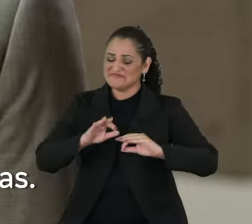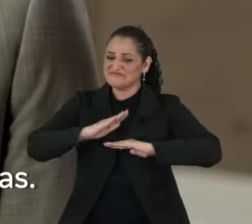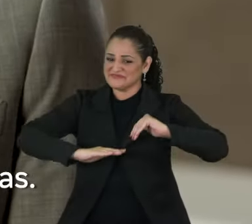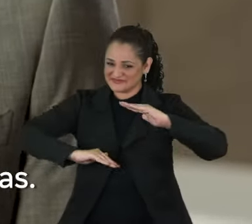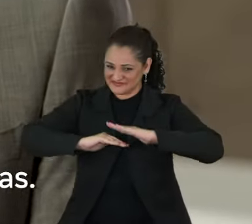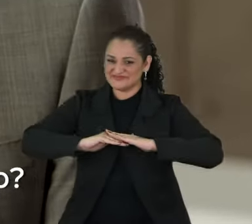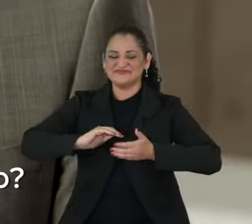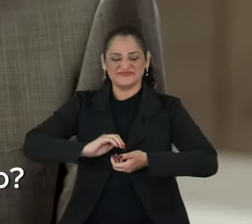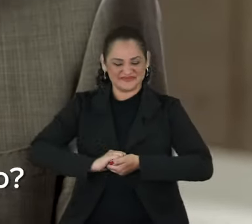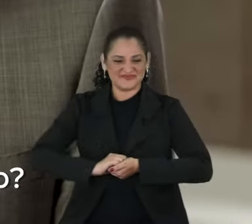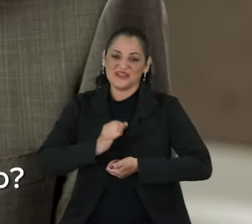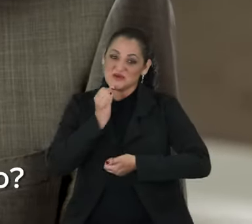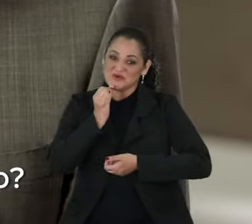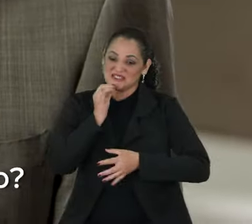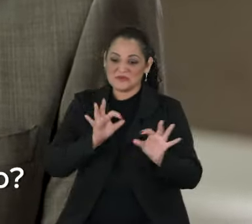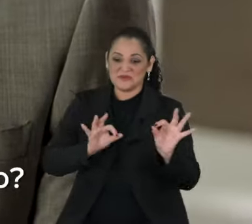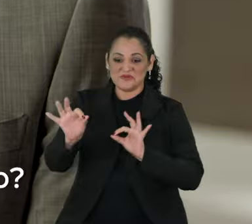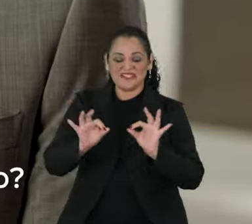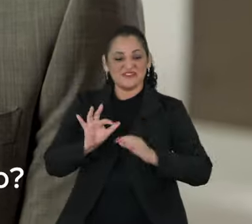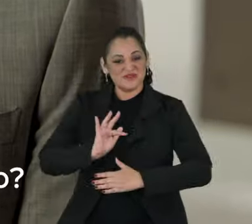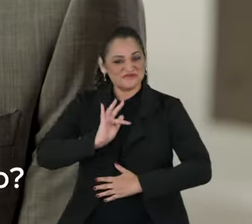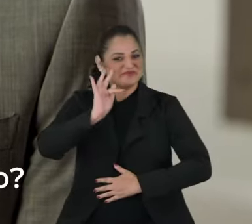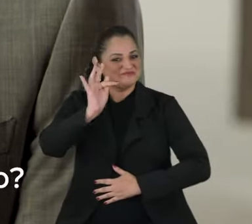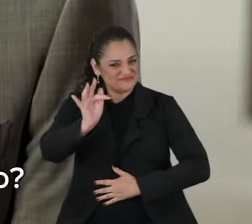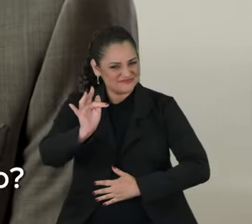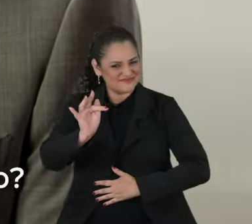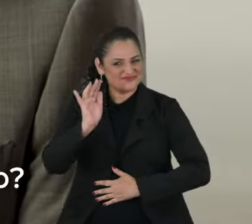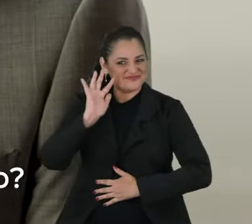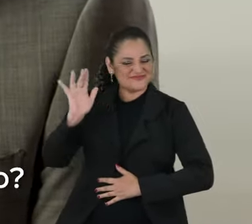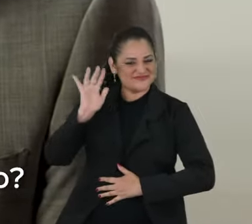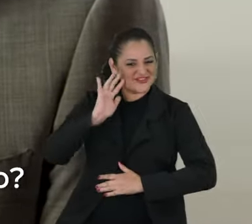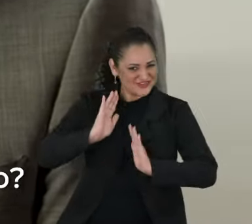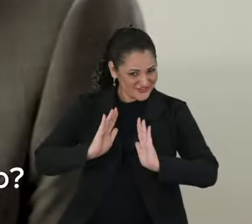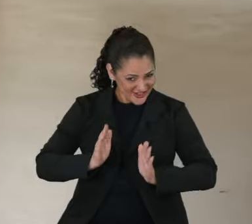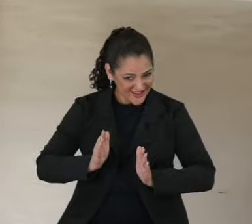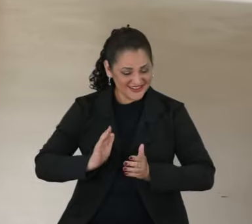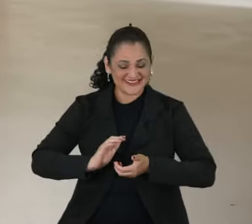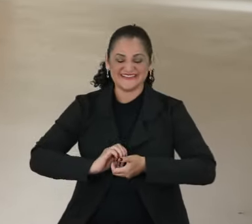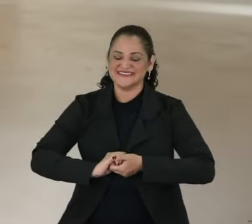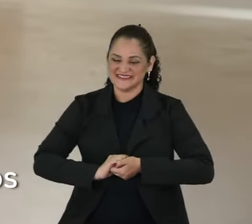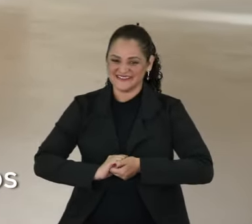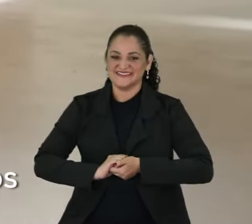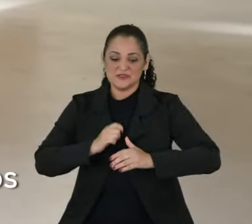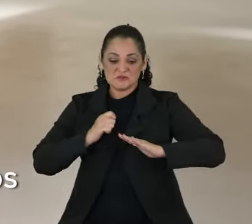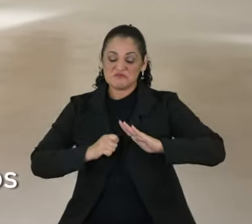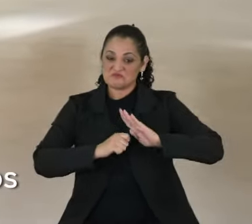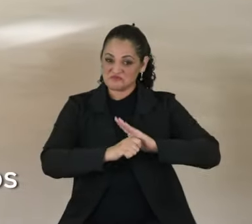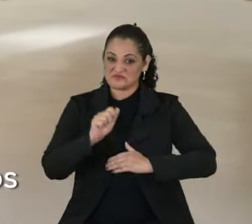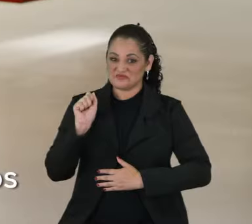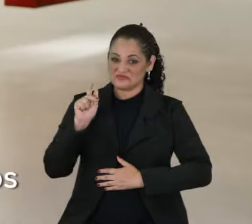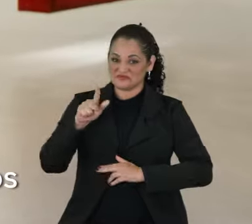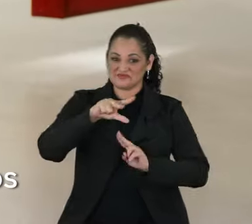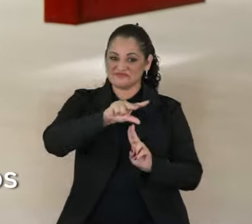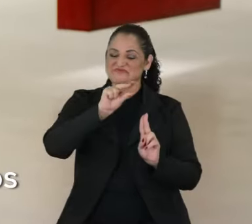coisas. Como planejar o futuro, por exemplo. A pilastras vermelhas. Já pensou nisso? Ele se levanta e caminha para frente. Investir num plano